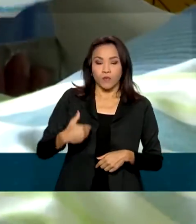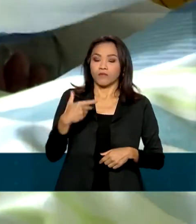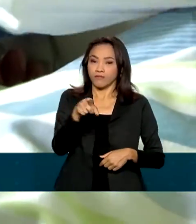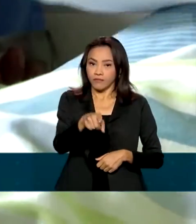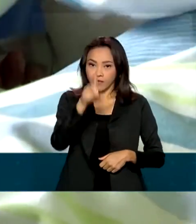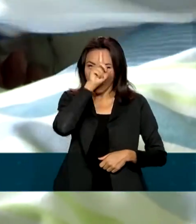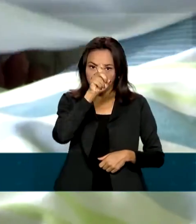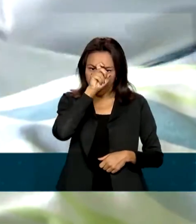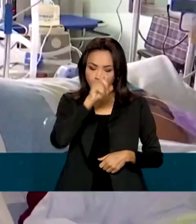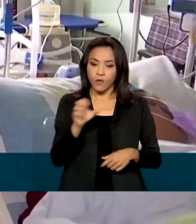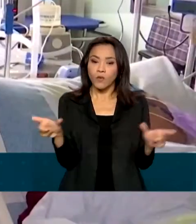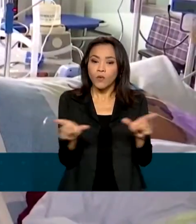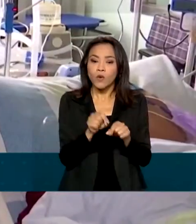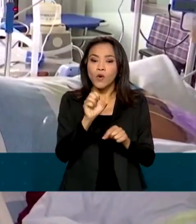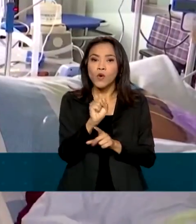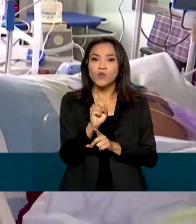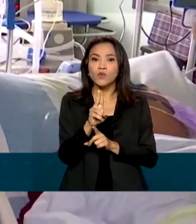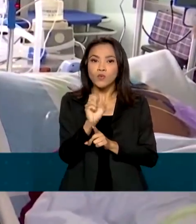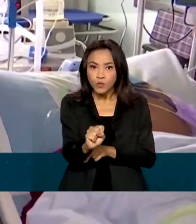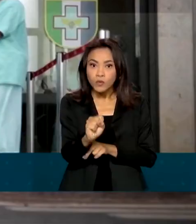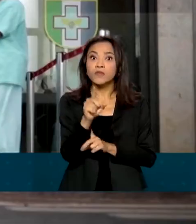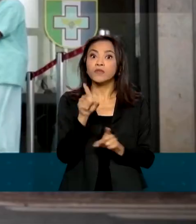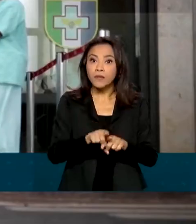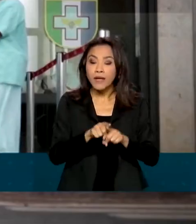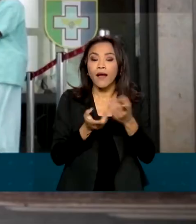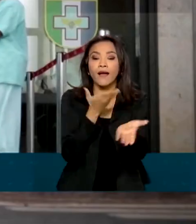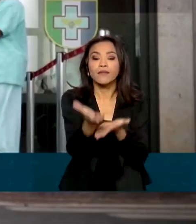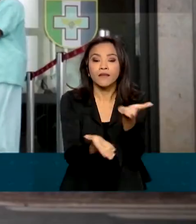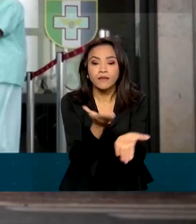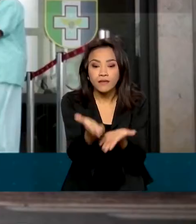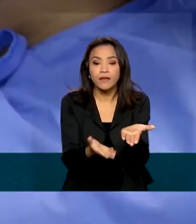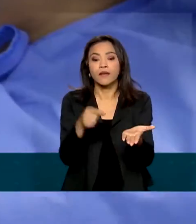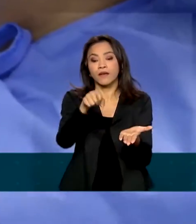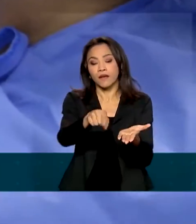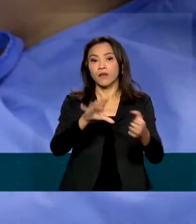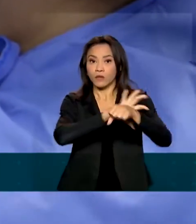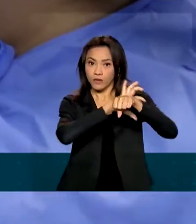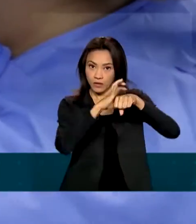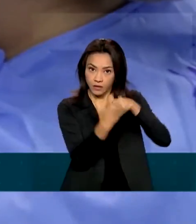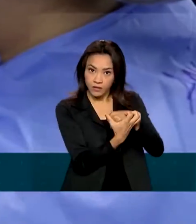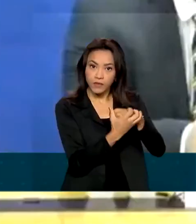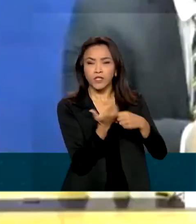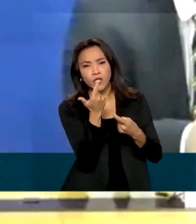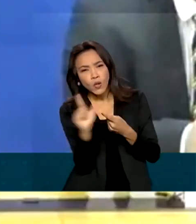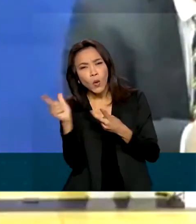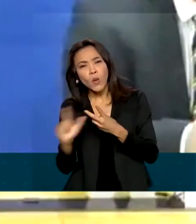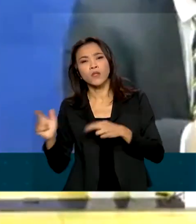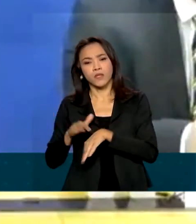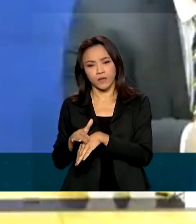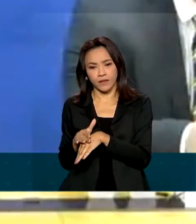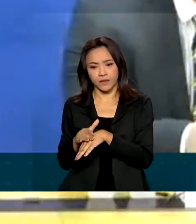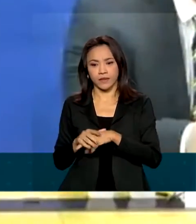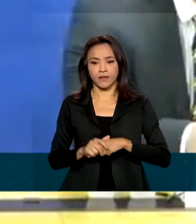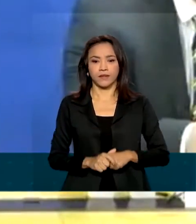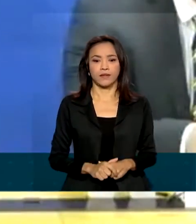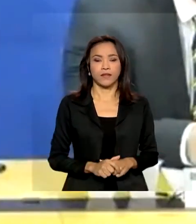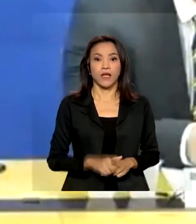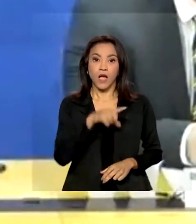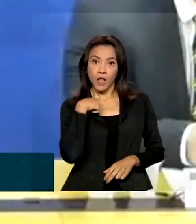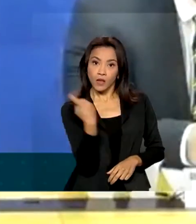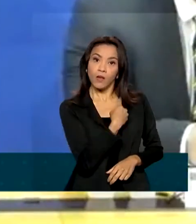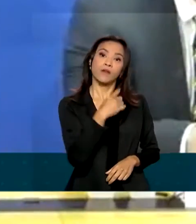apresenta uma capacidade melhor de atender os casos de covid-19 e outras doenças nós temos capacidade